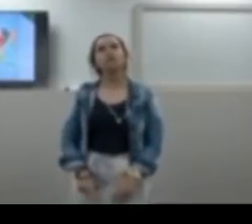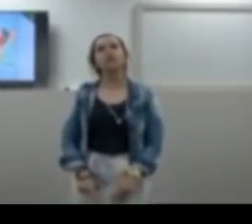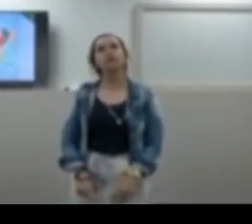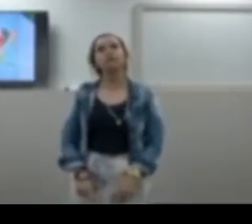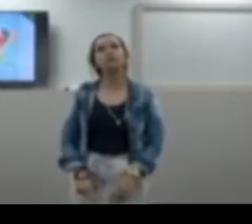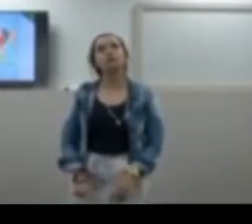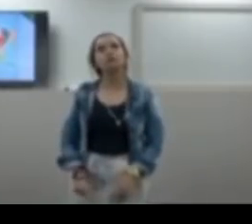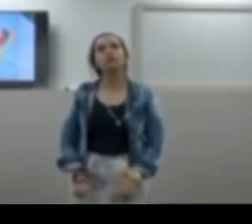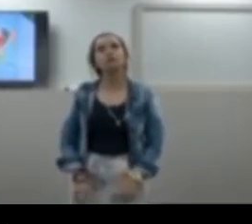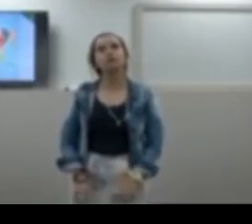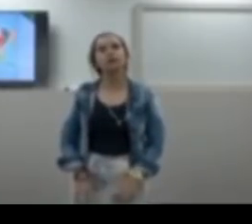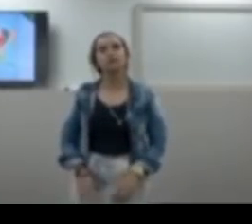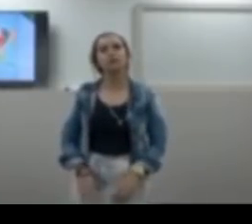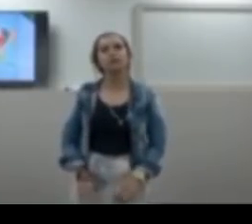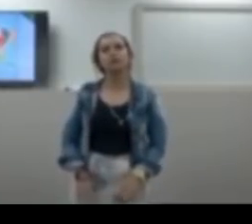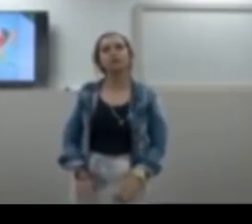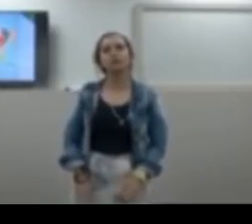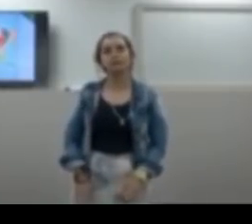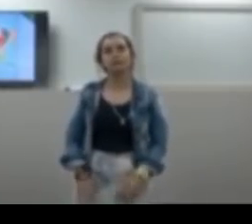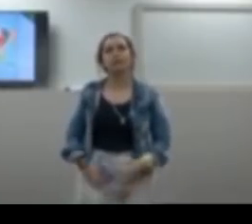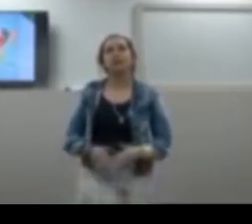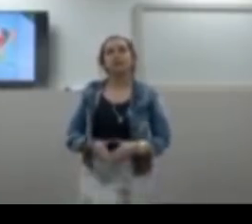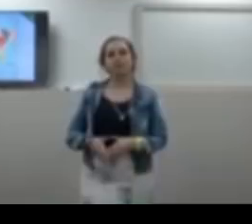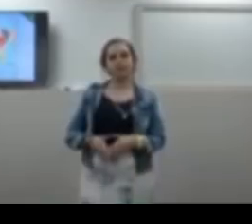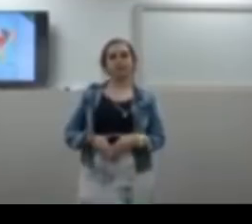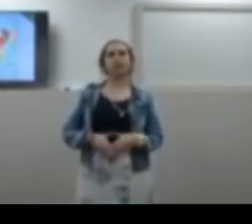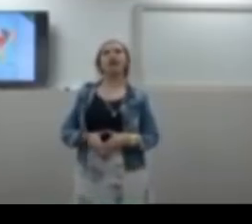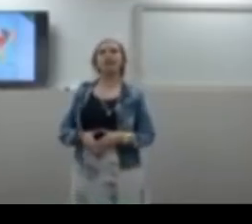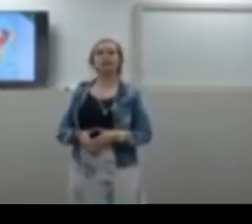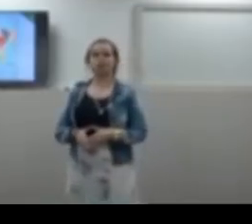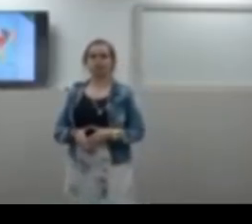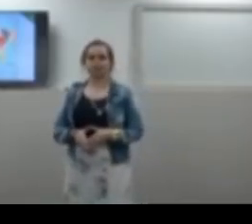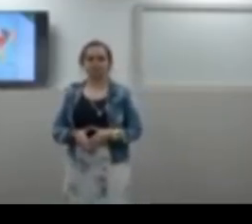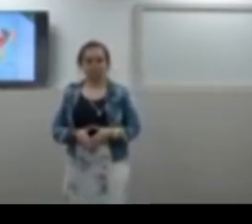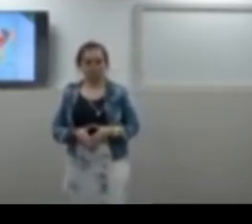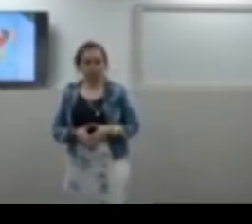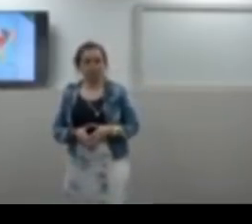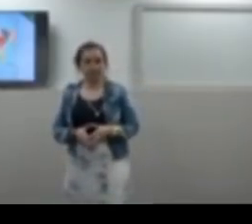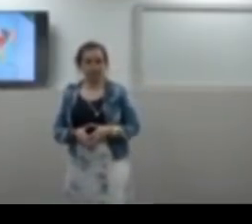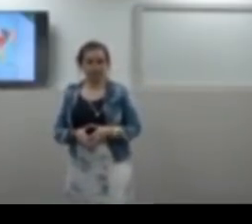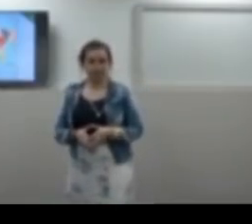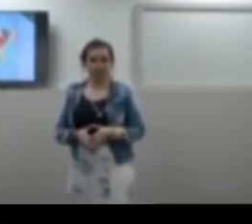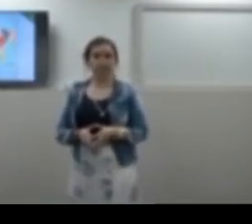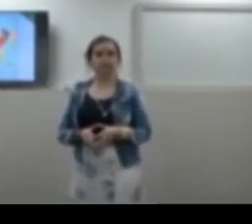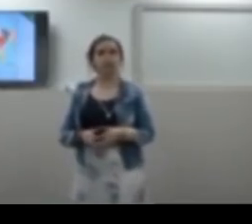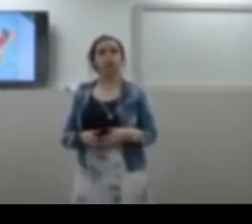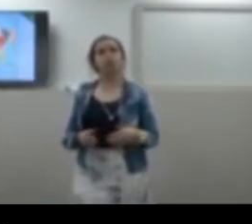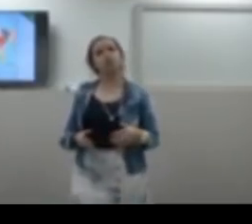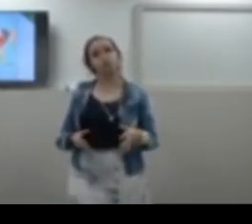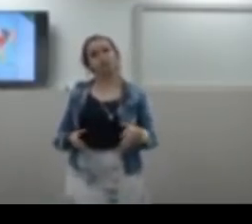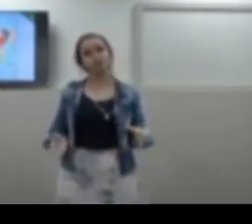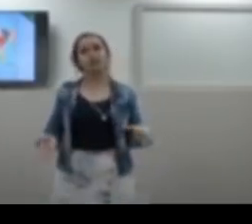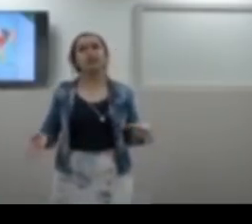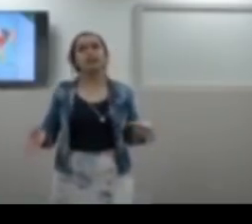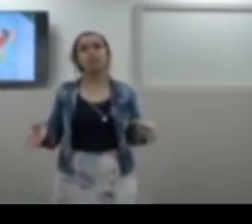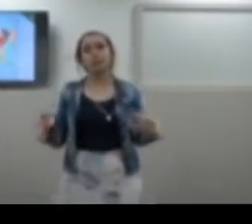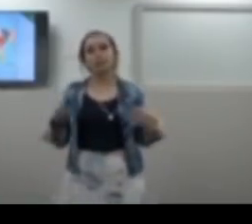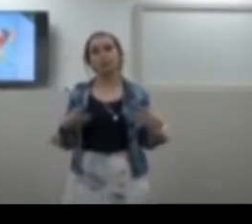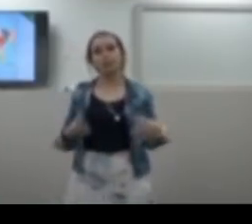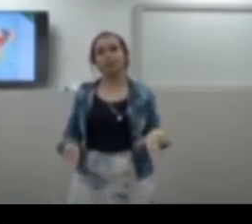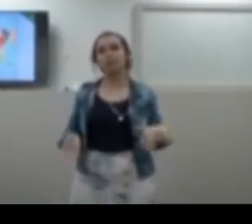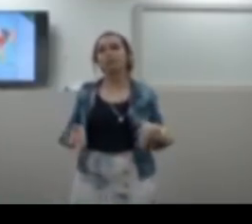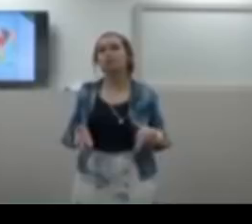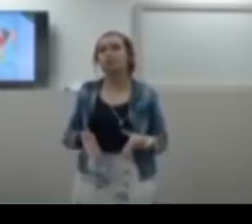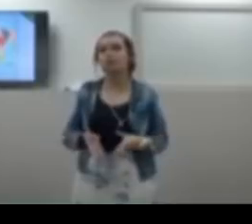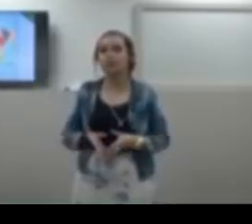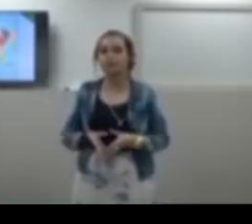Cerrado. Agora a gente vai falar dos dois últimos ali, o 5 e o 6. Se vocês olharem, gente, dá pra ver que esses dois domínios, eles